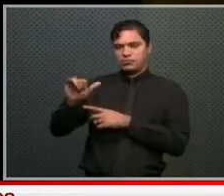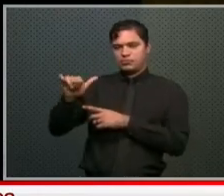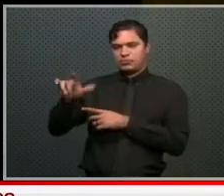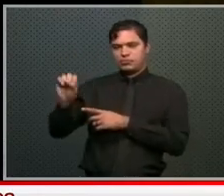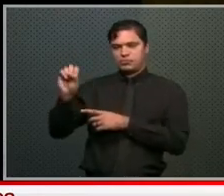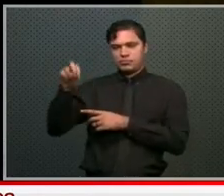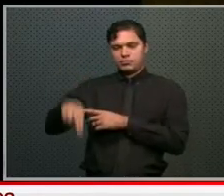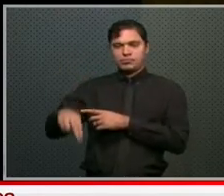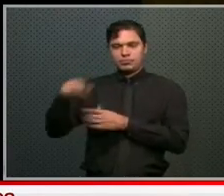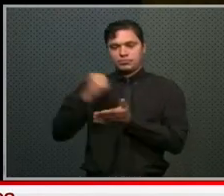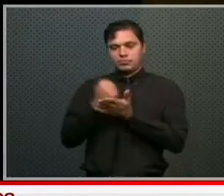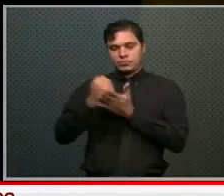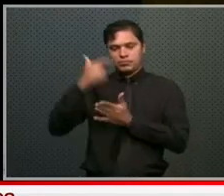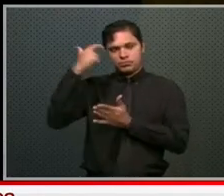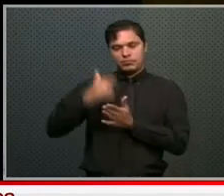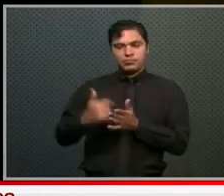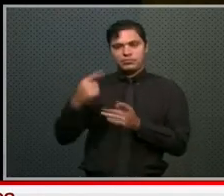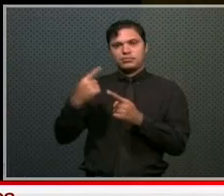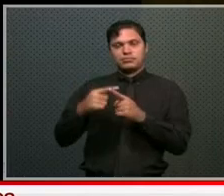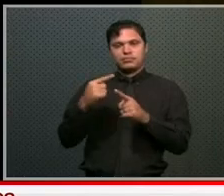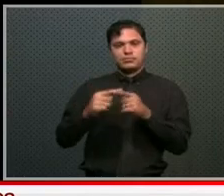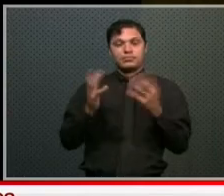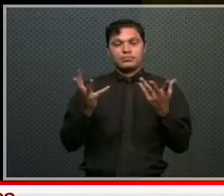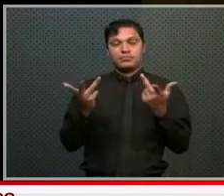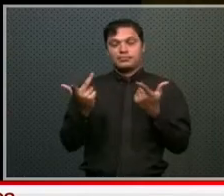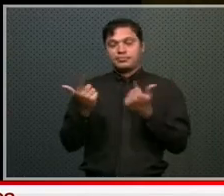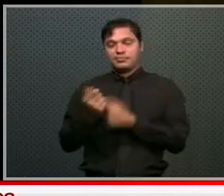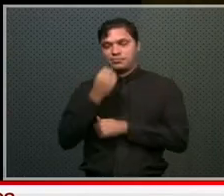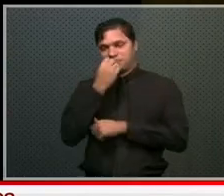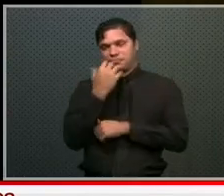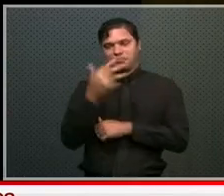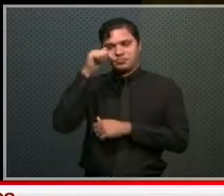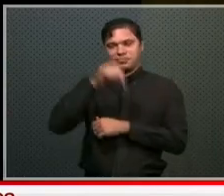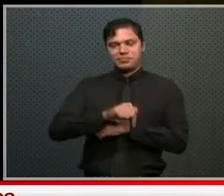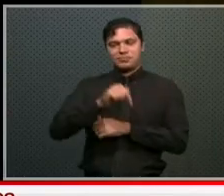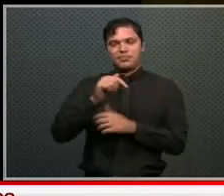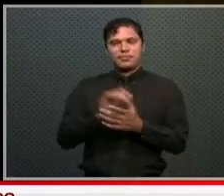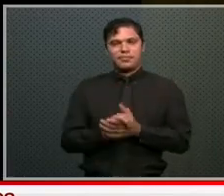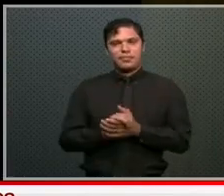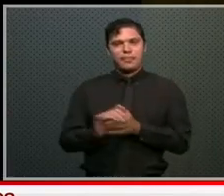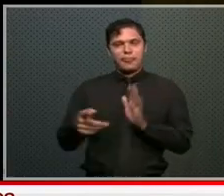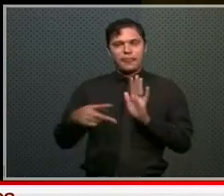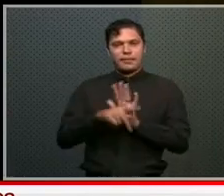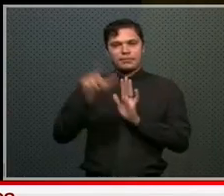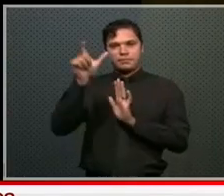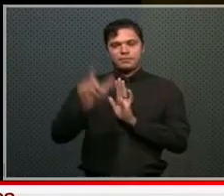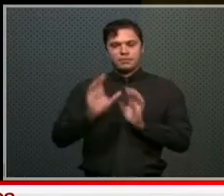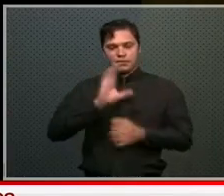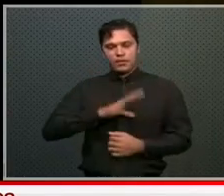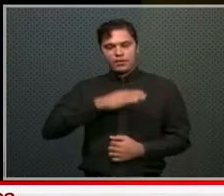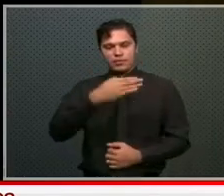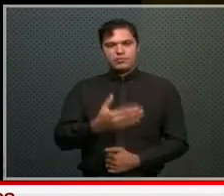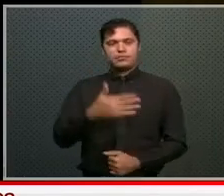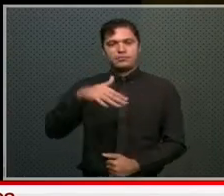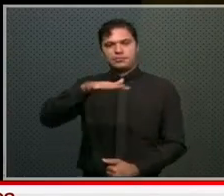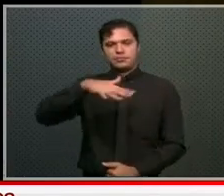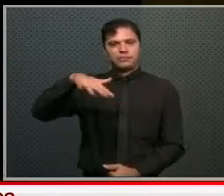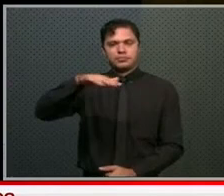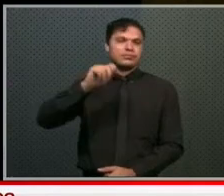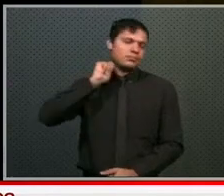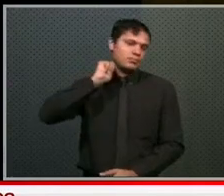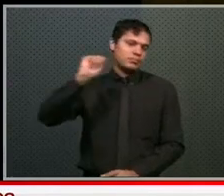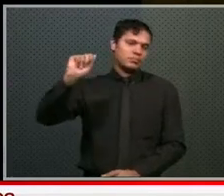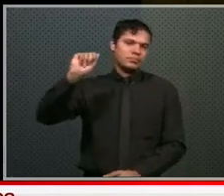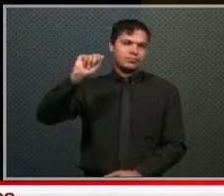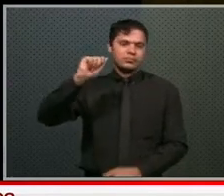pelo qual inclusive me deixa muito mais lisonjeado da sua coragem de naquele abril de